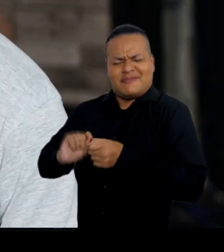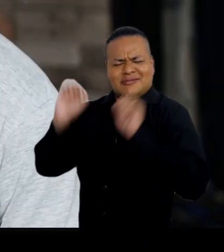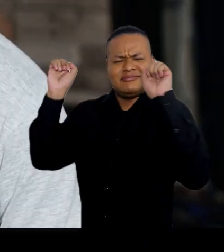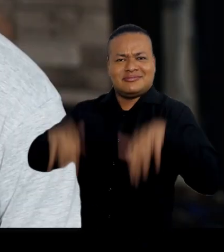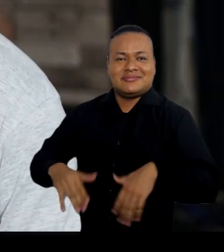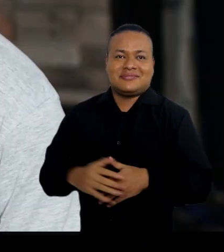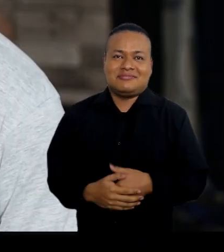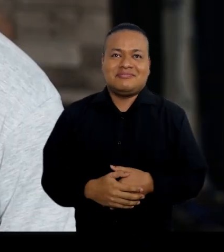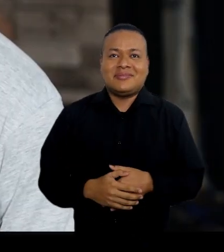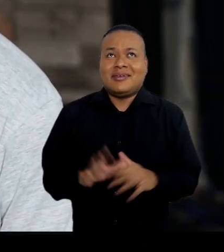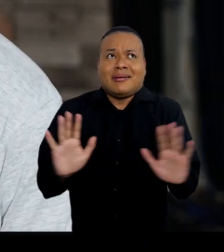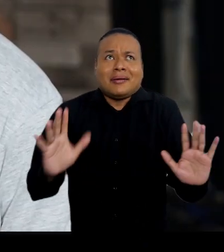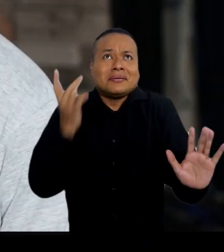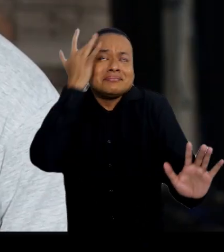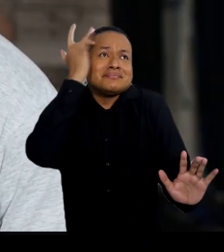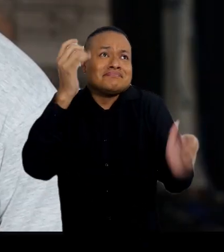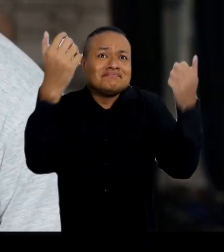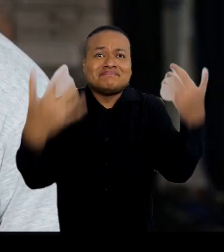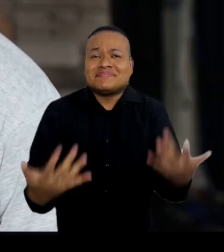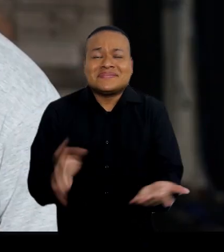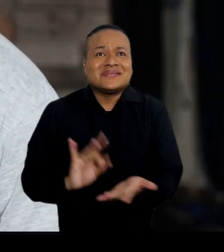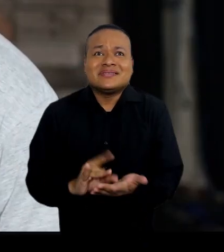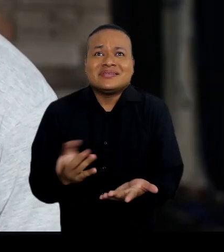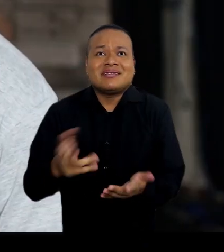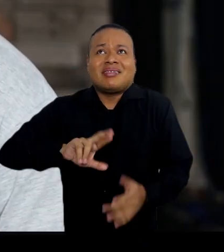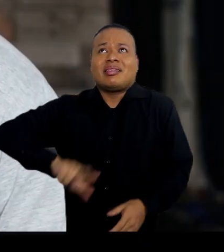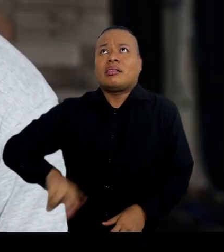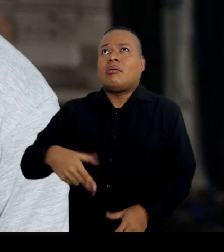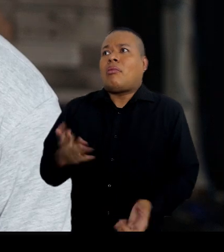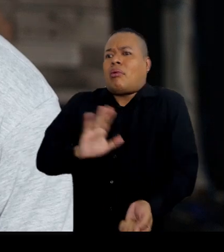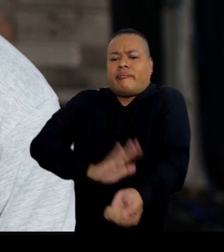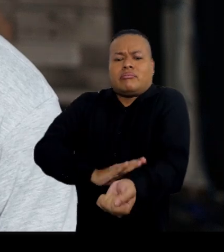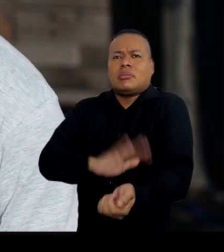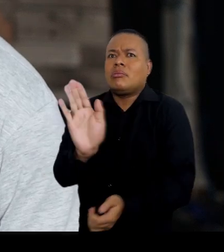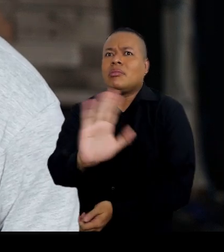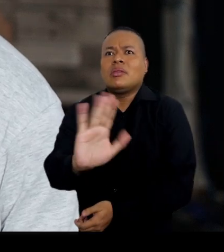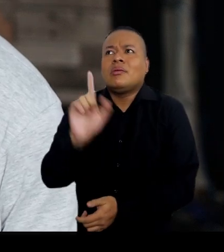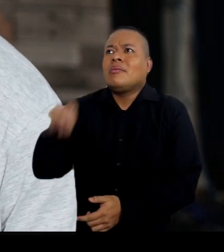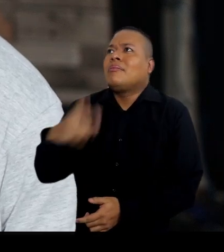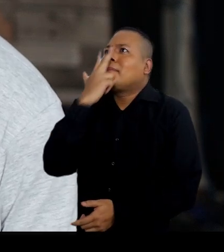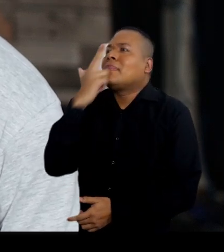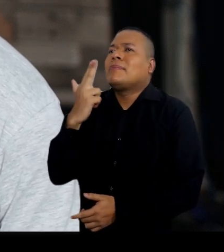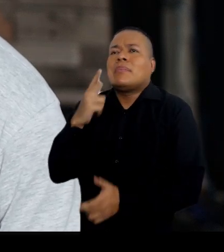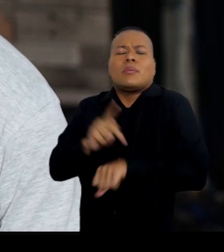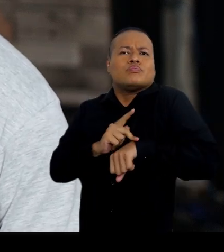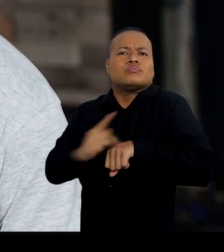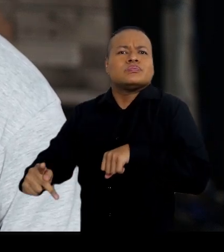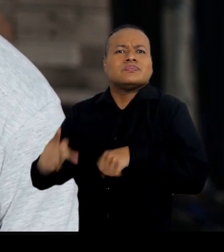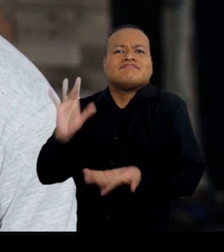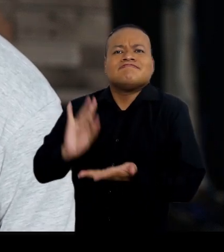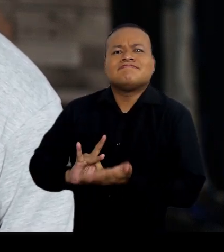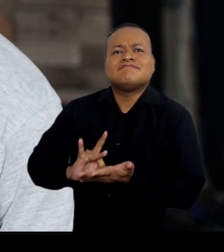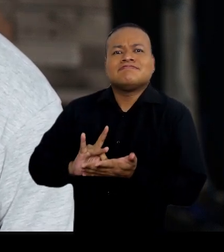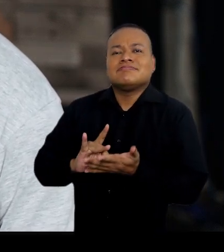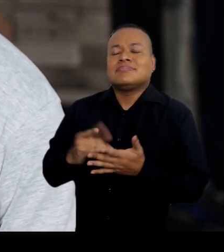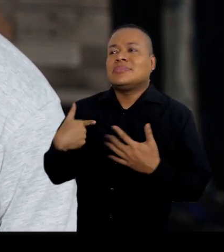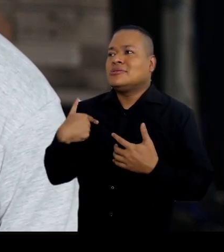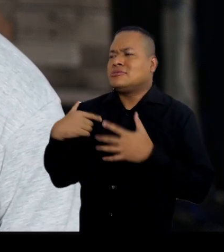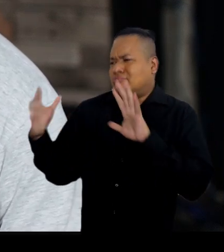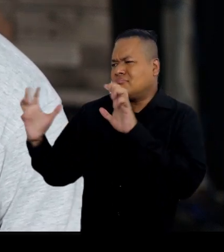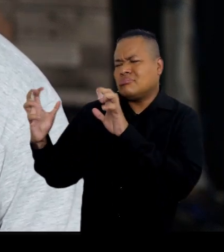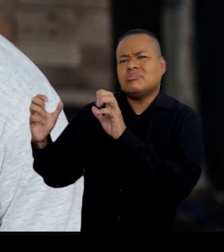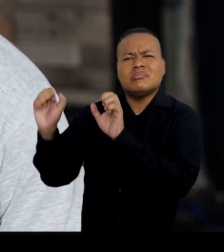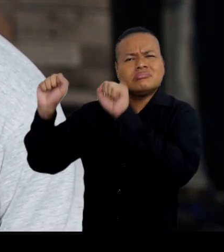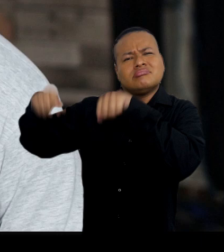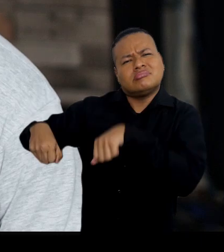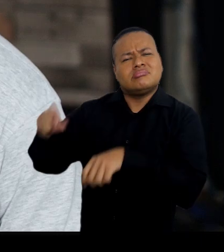É indescritível, eu não sei te falar. Não era vício, era um negócio muito puro, entendeu? Situações de brigas,